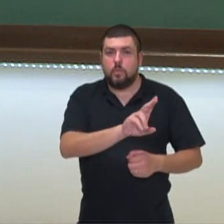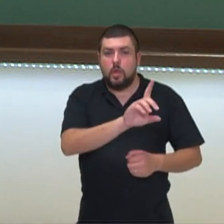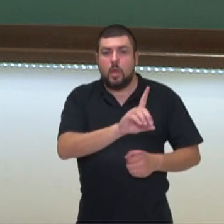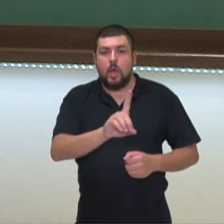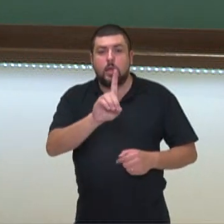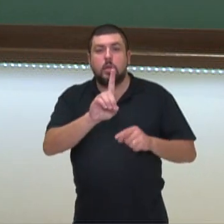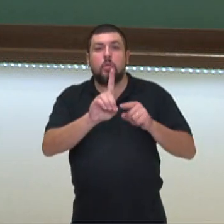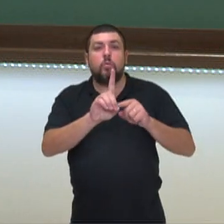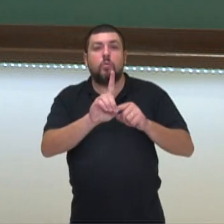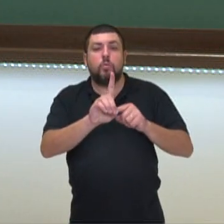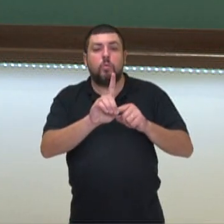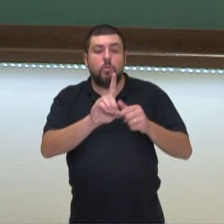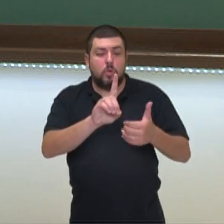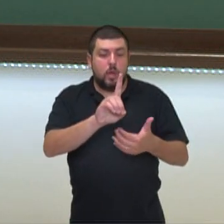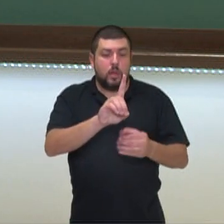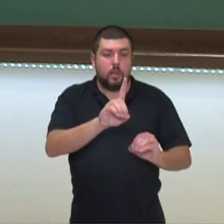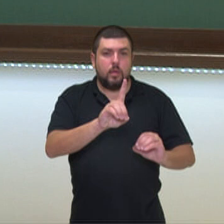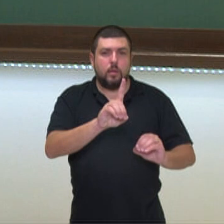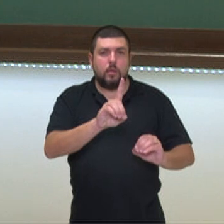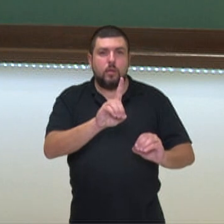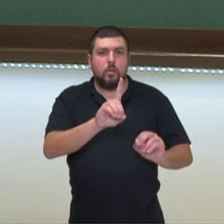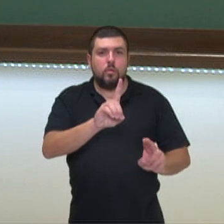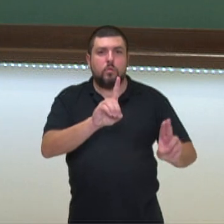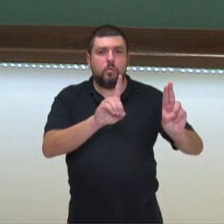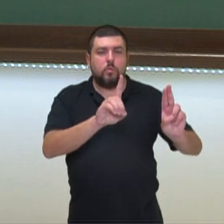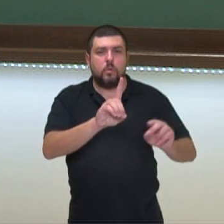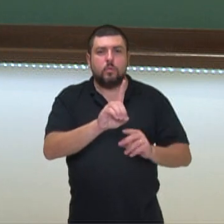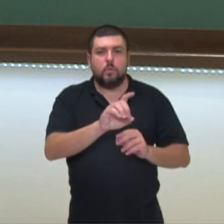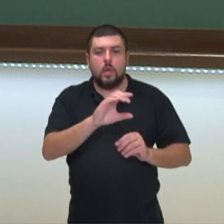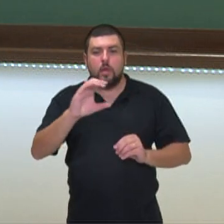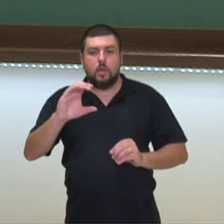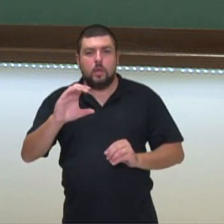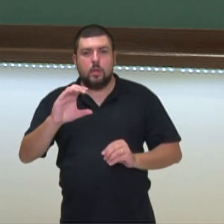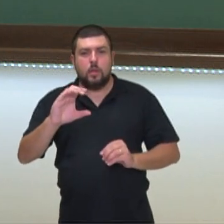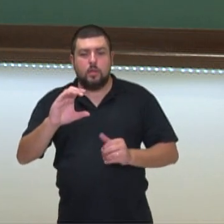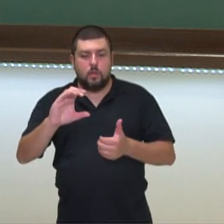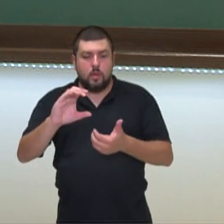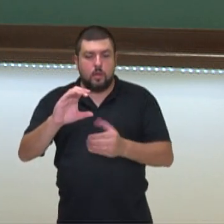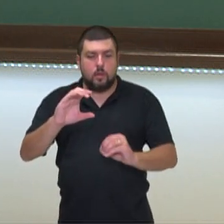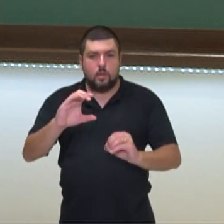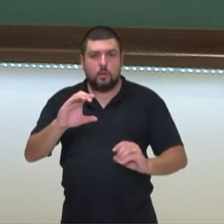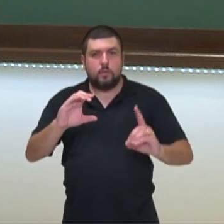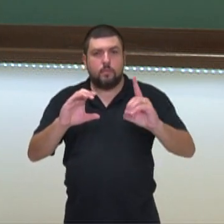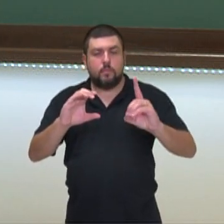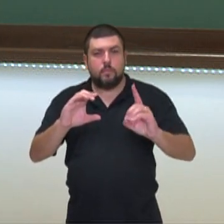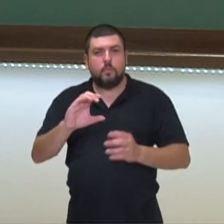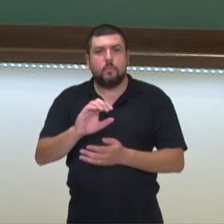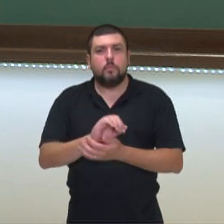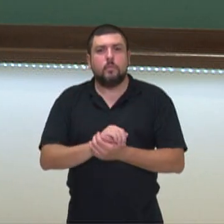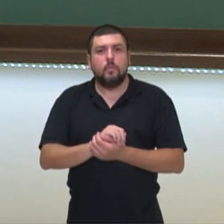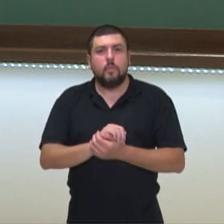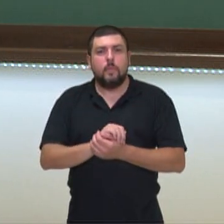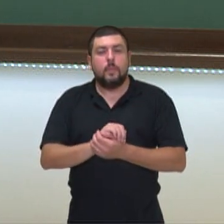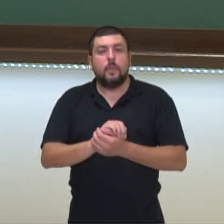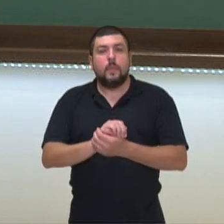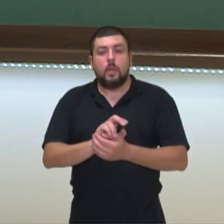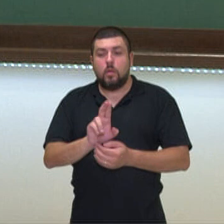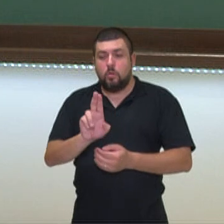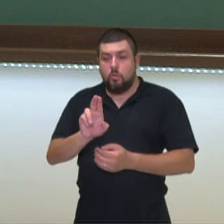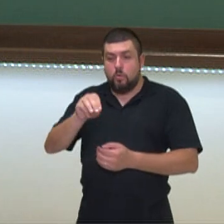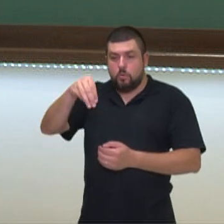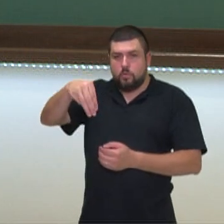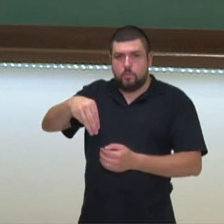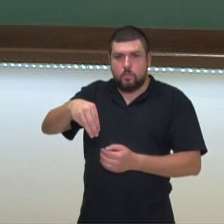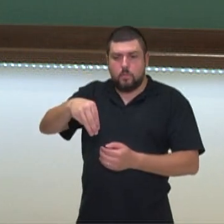um agrupamento de 10 unidades, a centena é um agrupamento de 10 dezenas, aí a unidade de milhar é